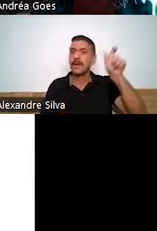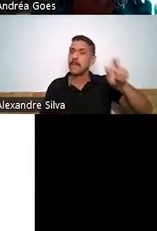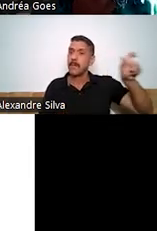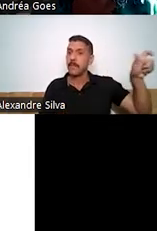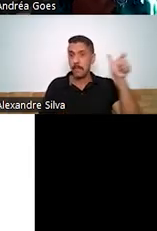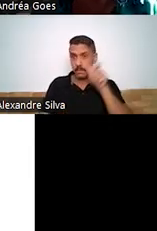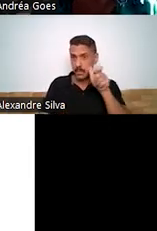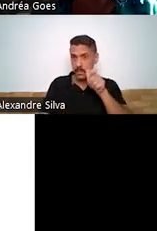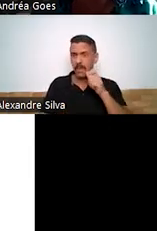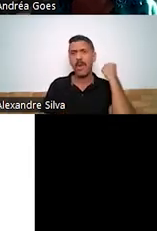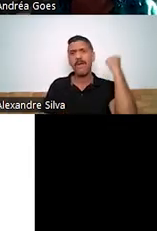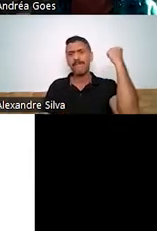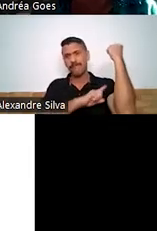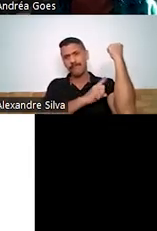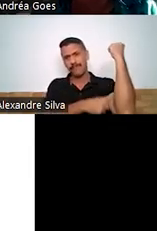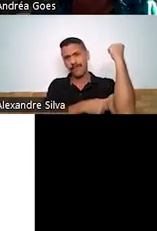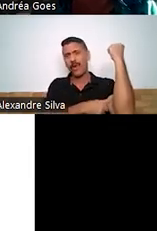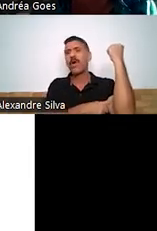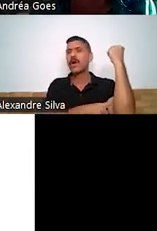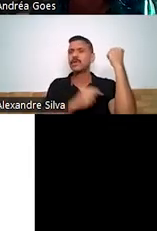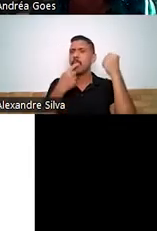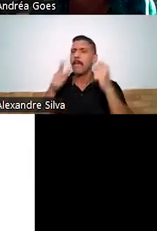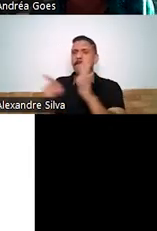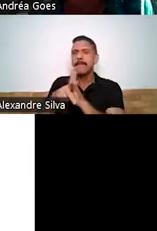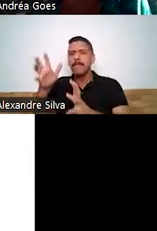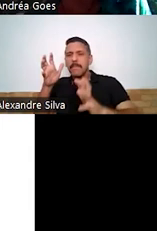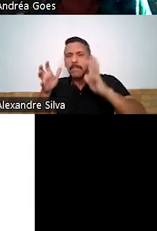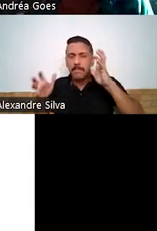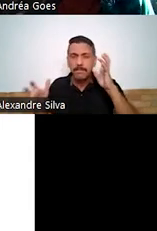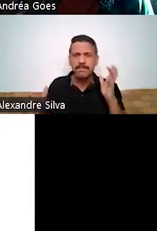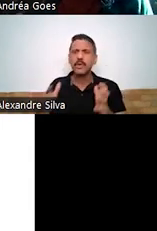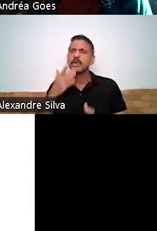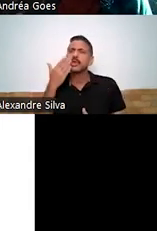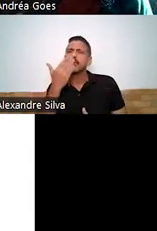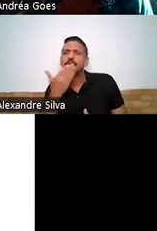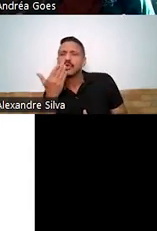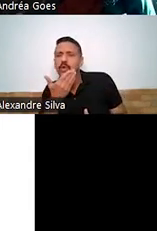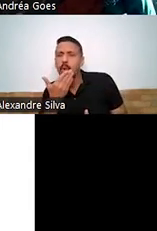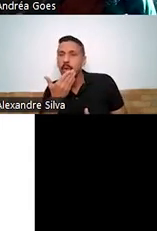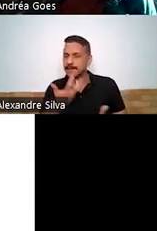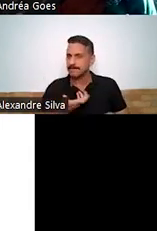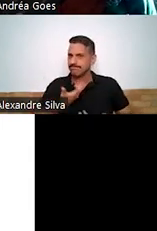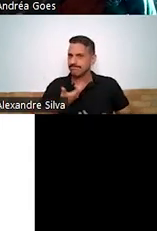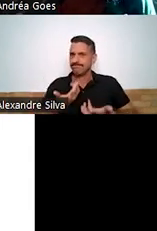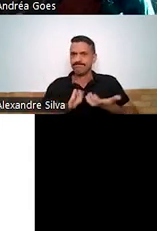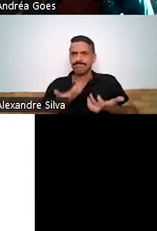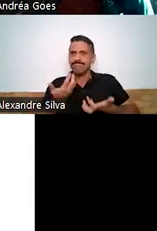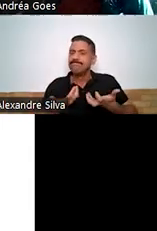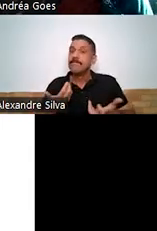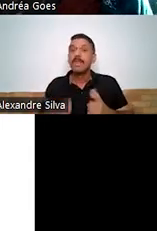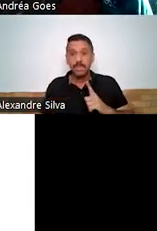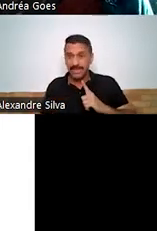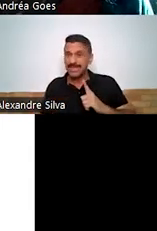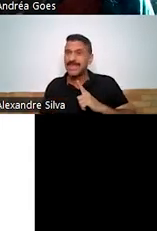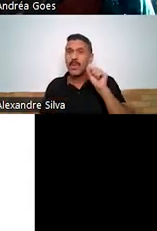mulheres fortes, selvagens, doces, ardentes, mulheres brasileiras. Então, ele diz, de